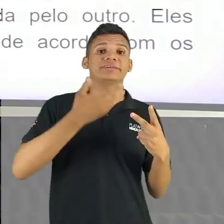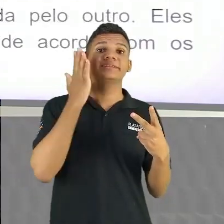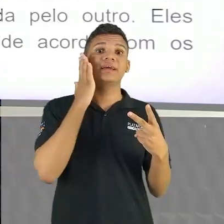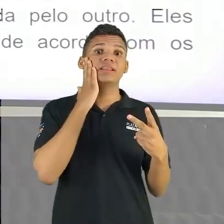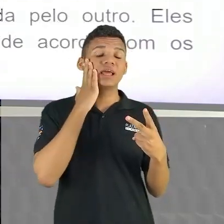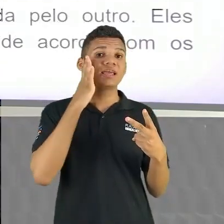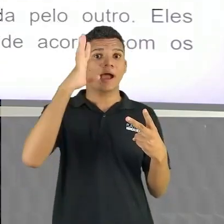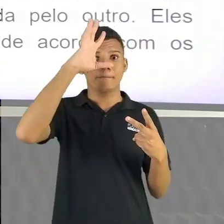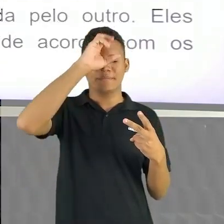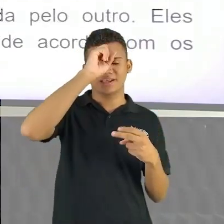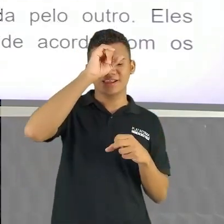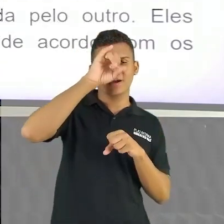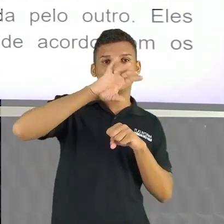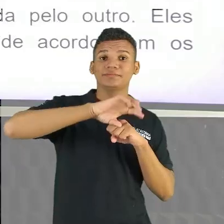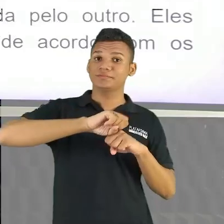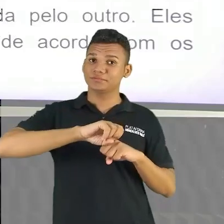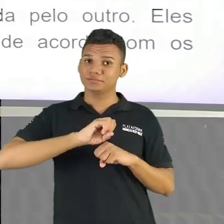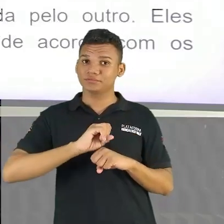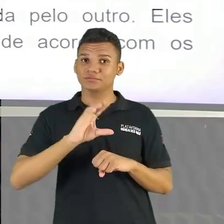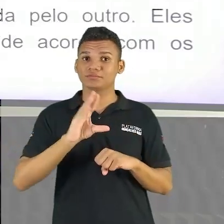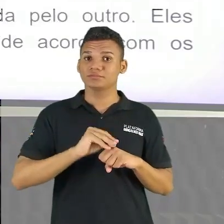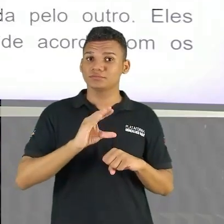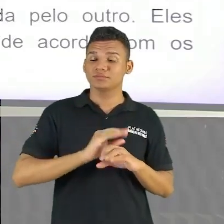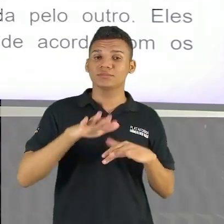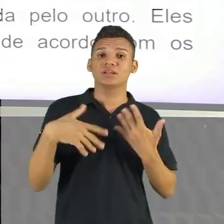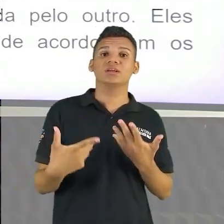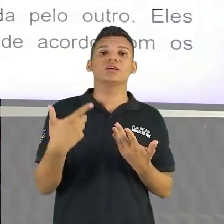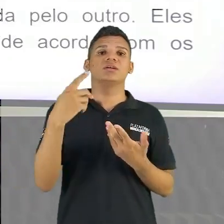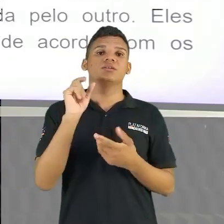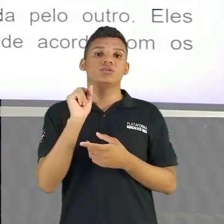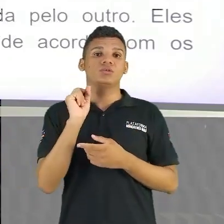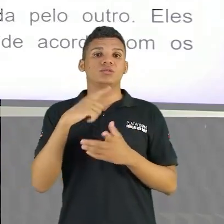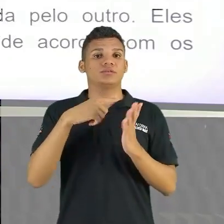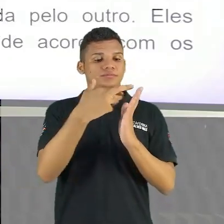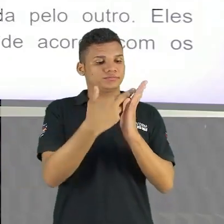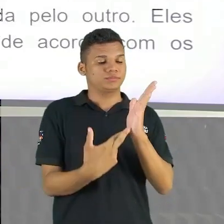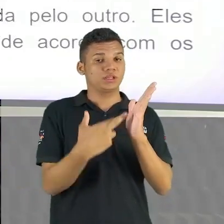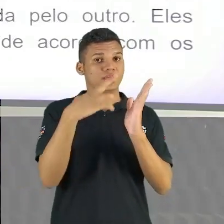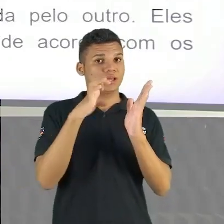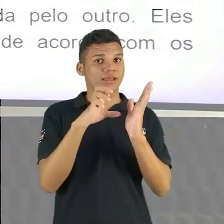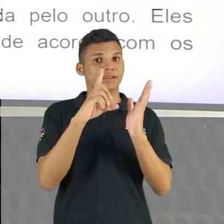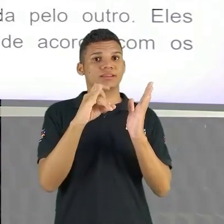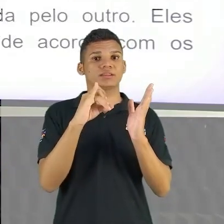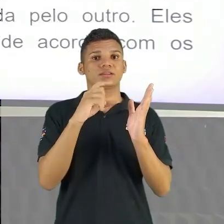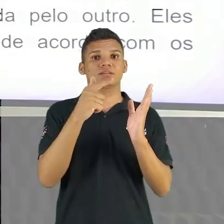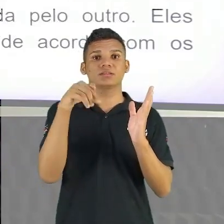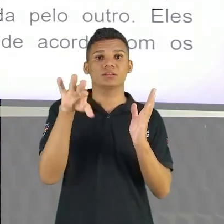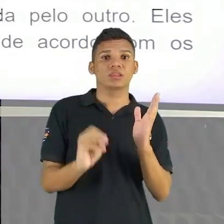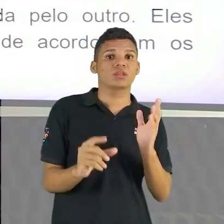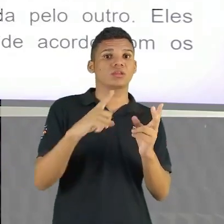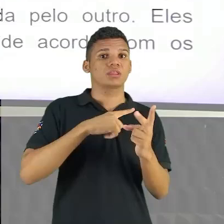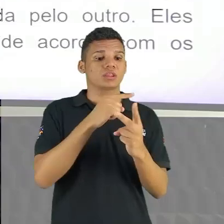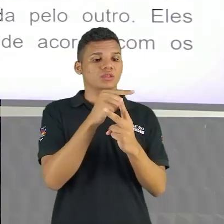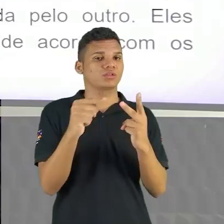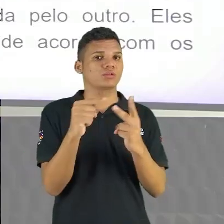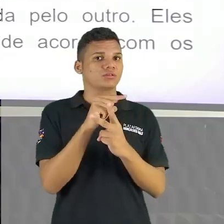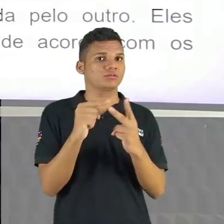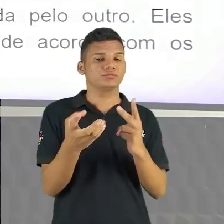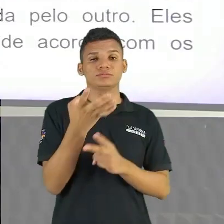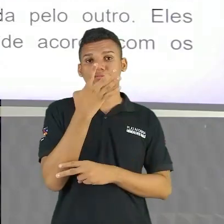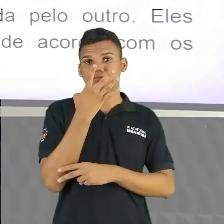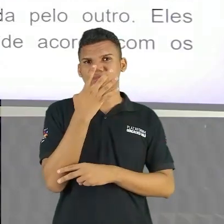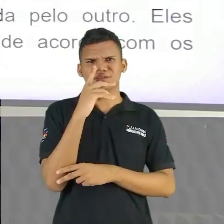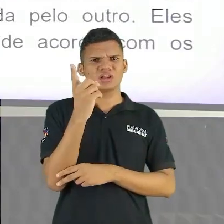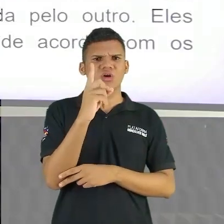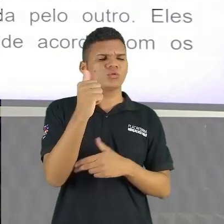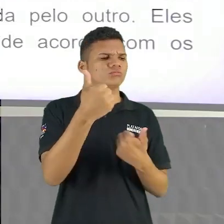aprender é que essa redação ela passa pela pelos olhos de dois avaliadores não são chamados de